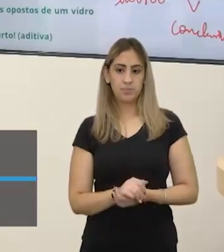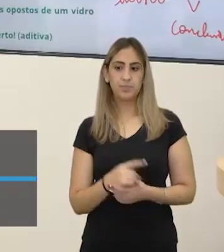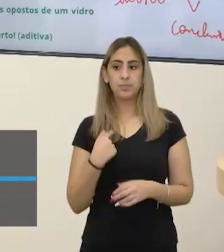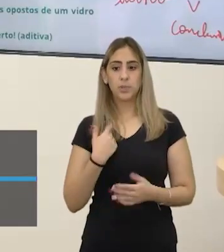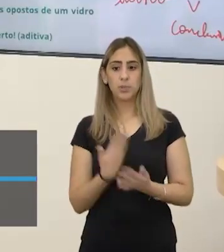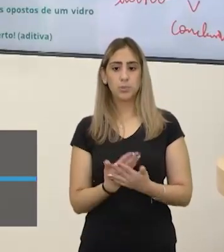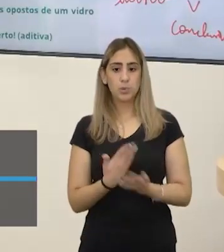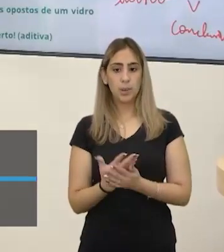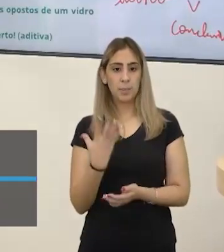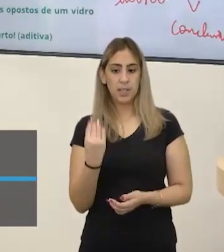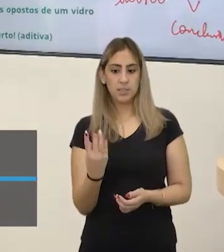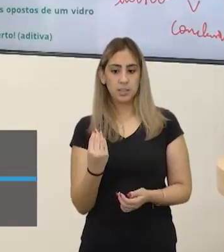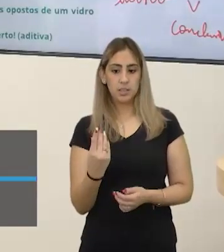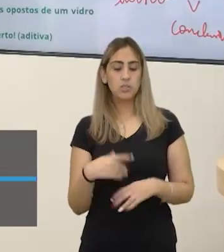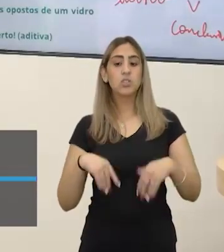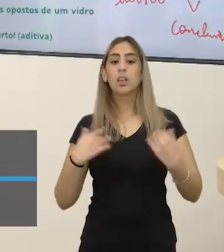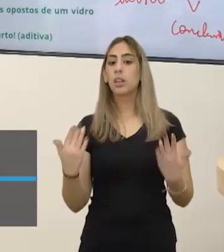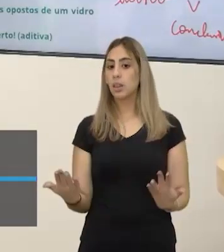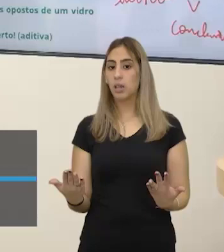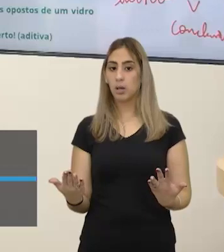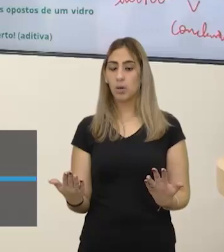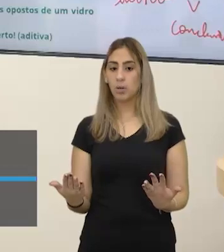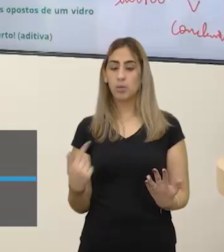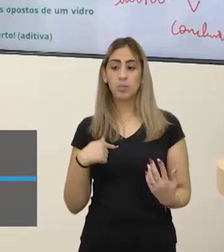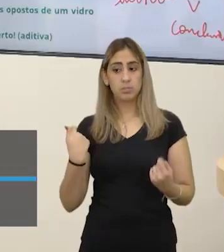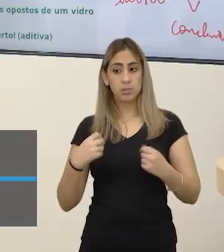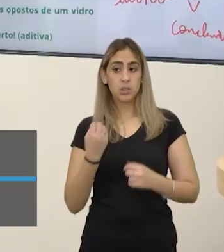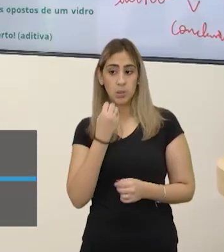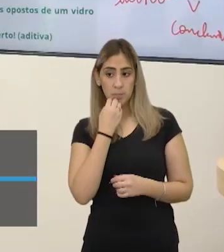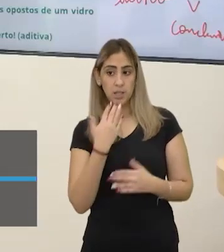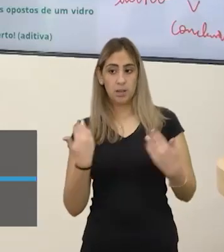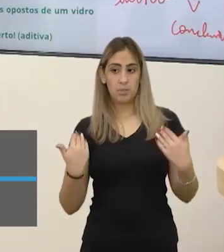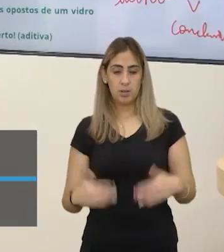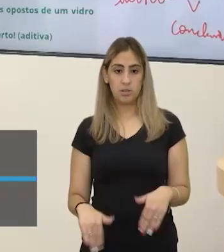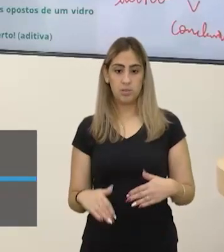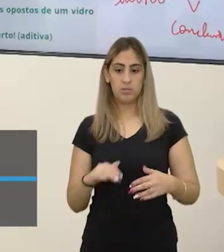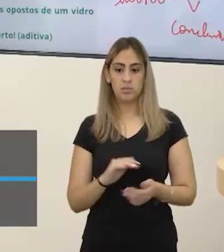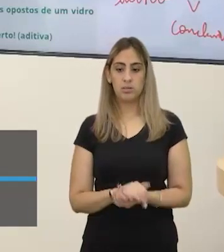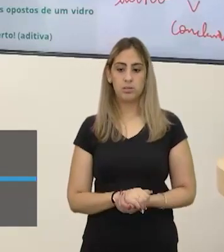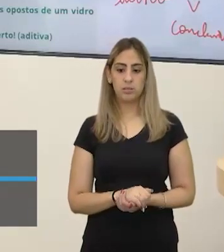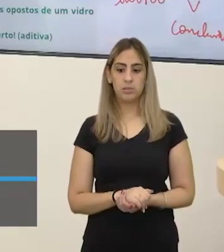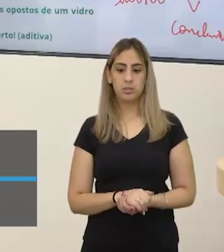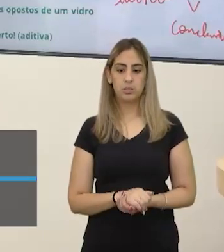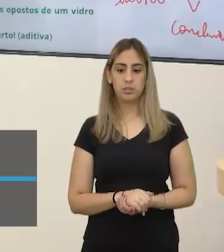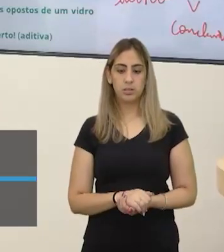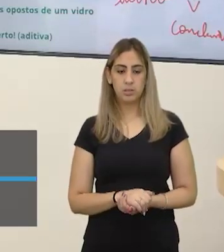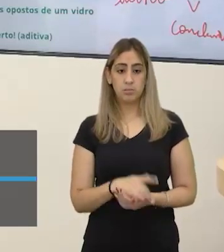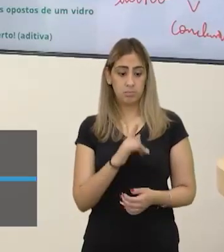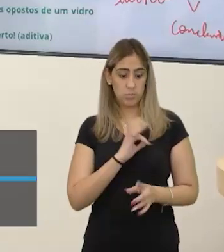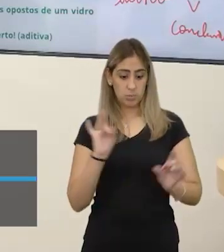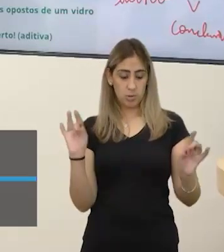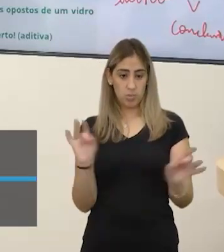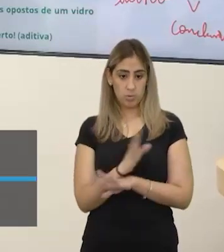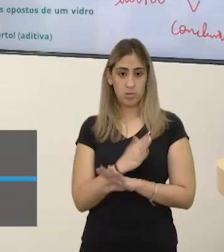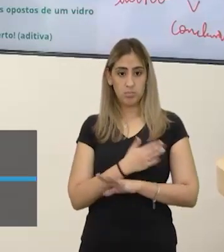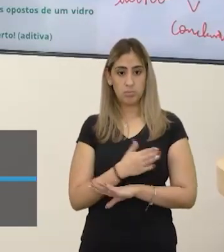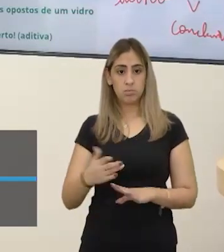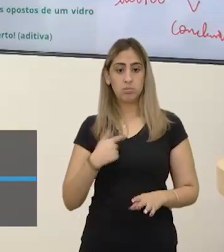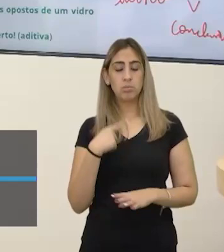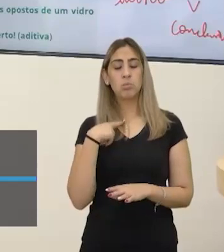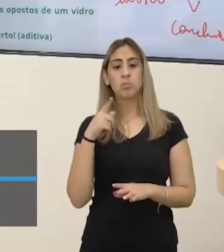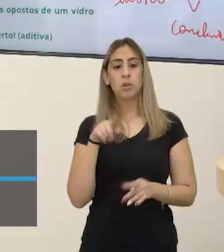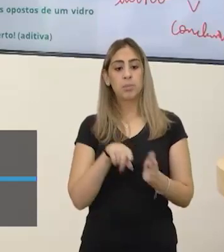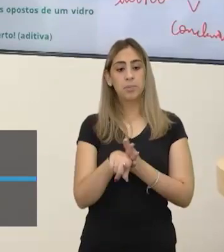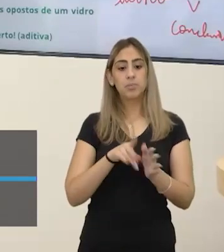Estudei bastante, então devo ir bem na prova, né? Então, o aluno que pensa assim, ele está tendo uma conclusão a partir de uma premissa que ele